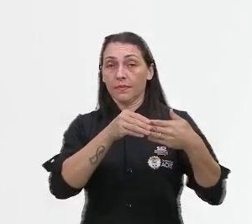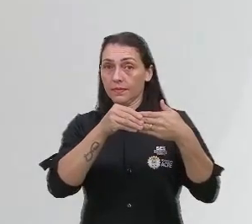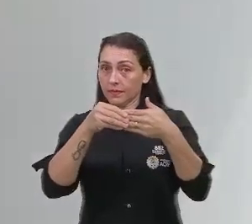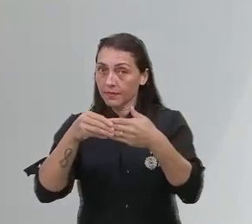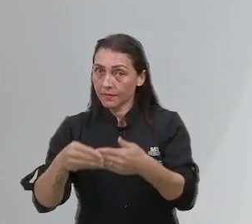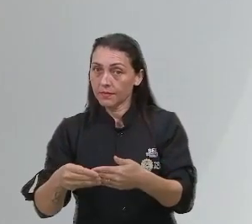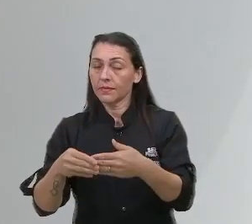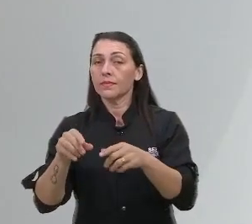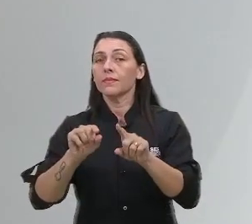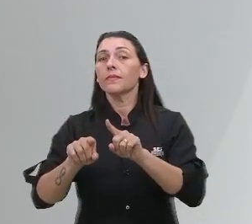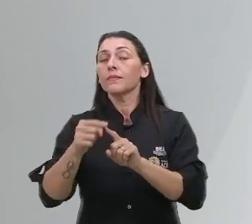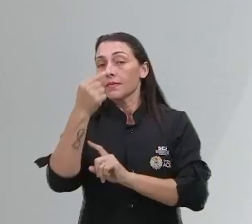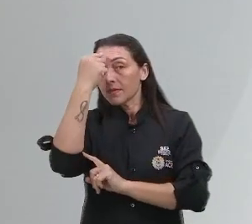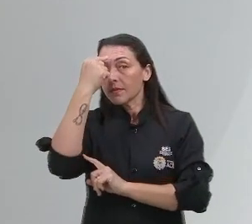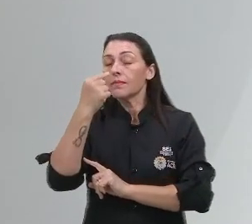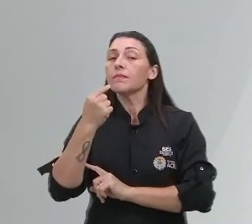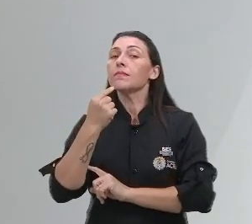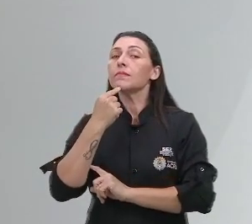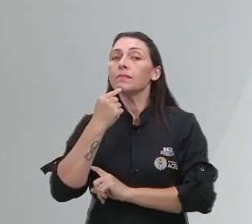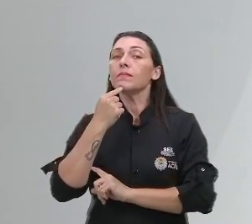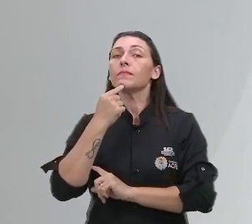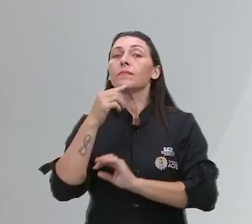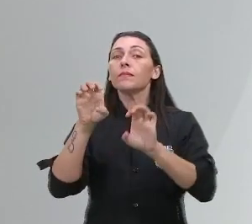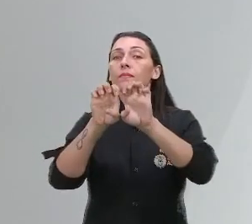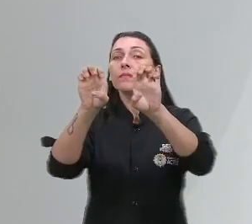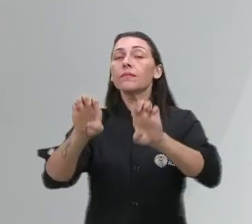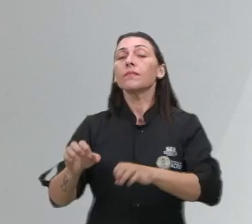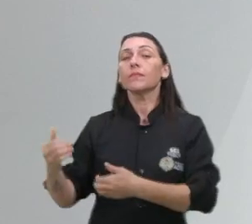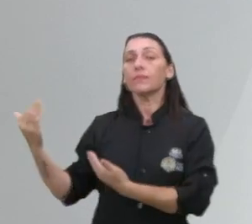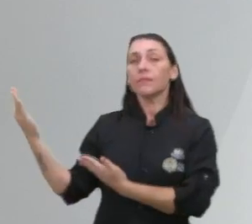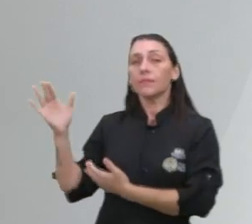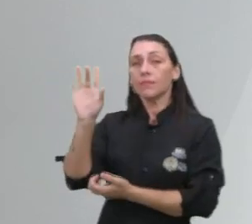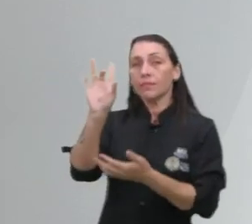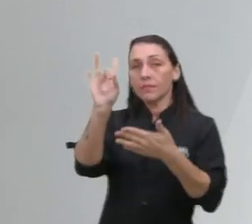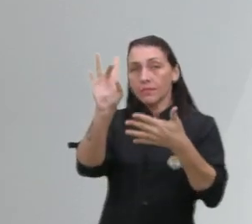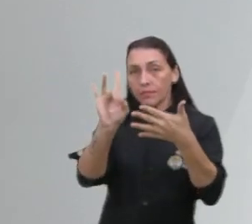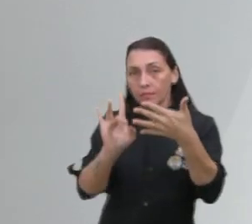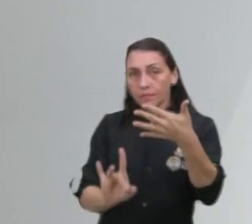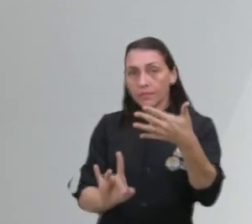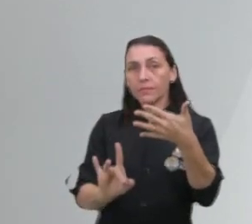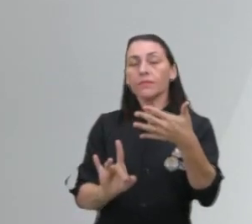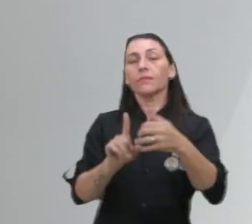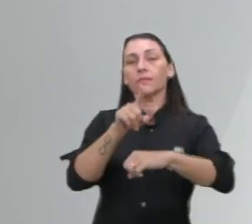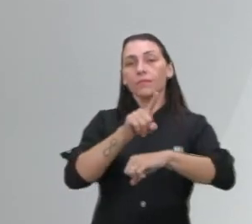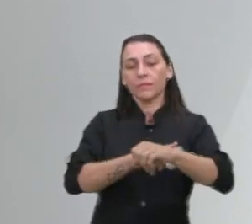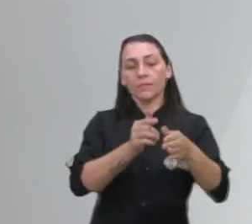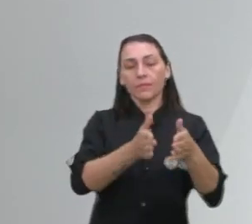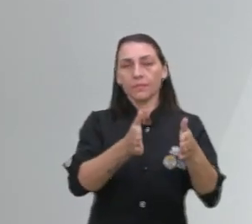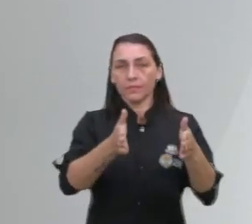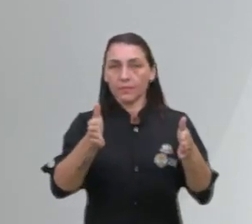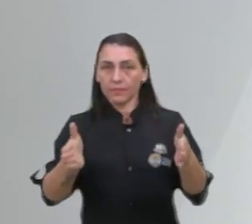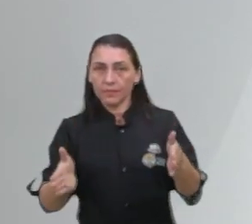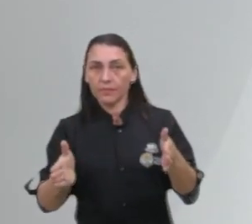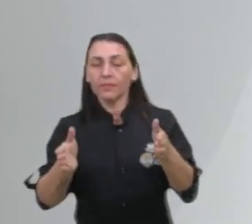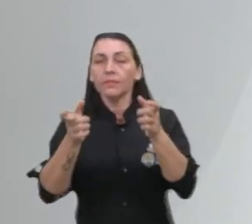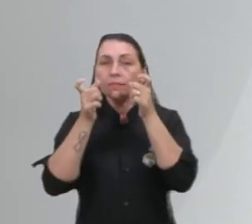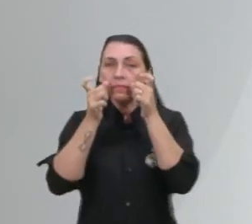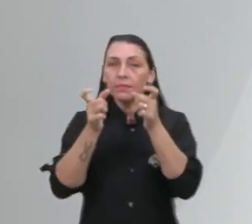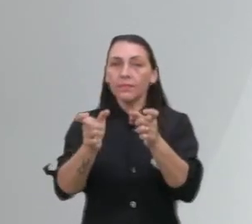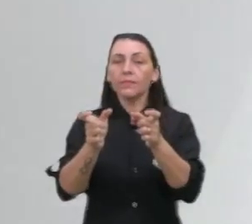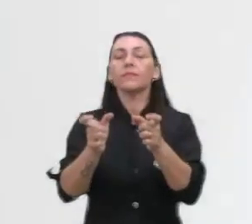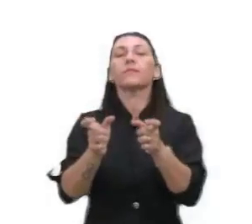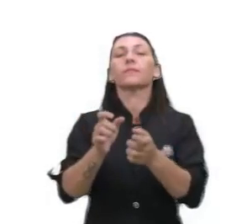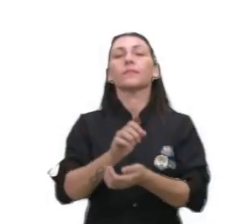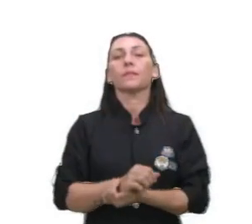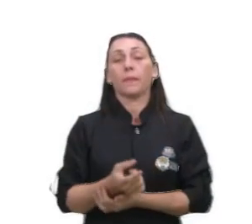trouxe, através de imagem, um esquema que vai representar cada uma dessas fases. Bom, vamos então observar o nosso